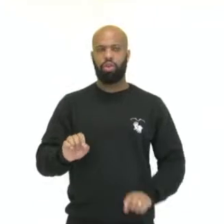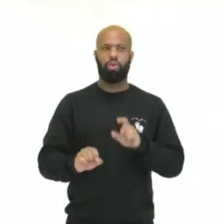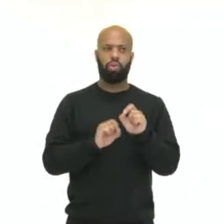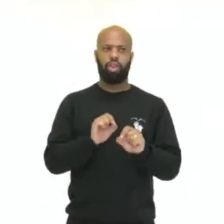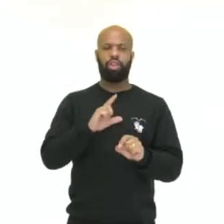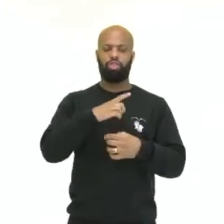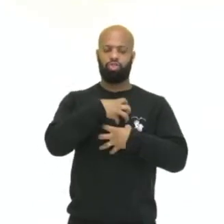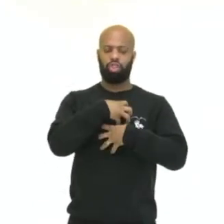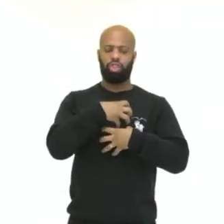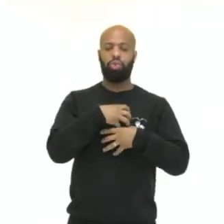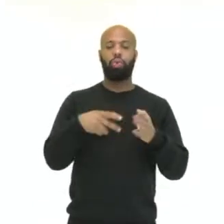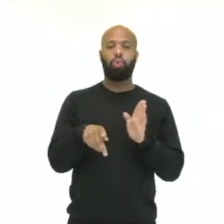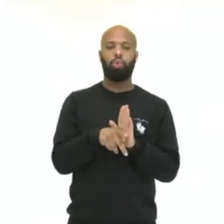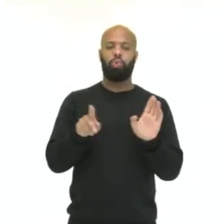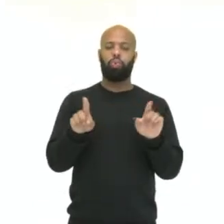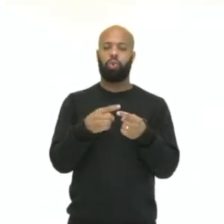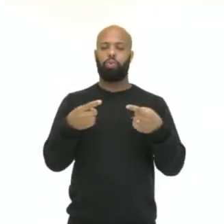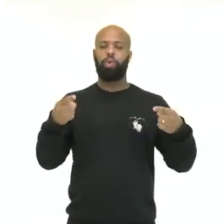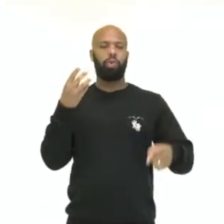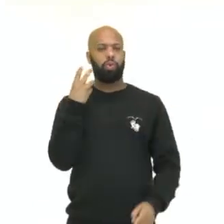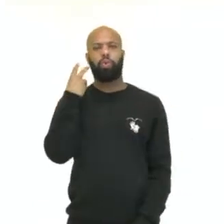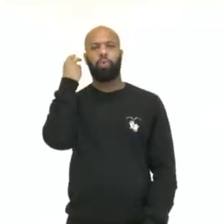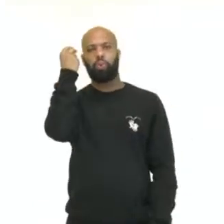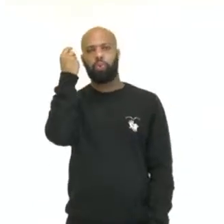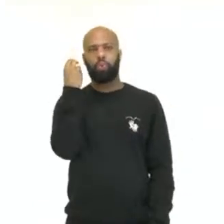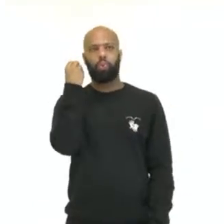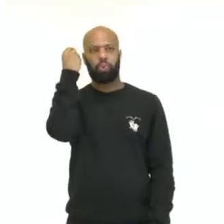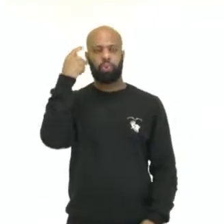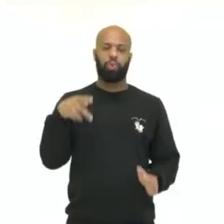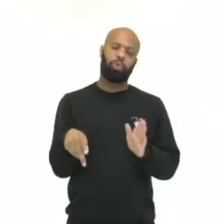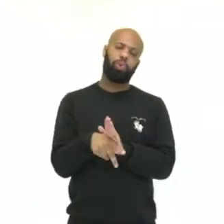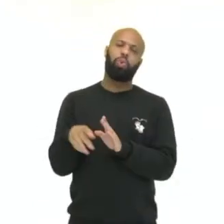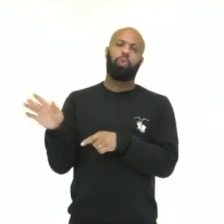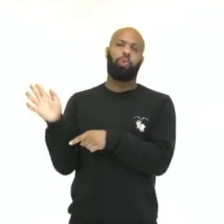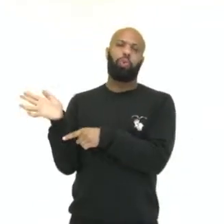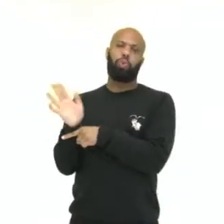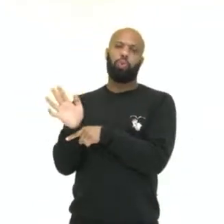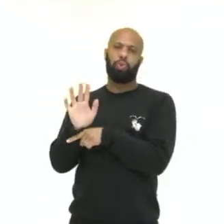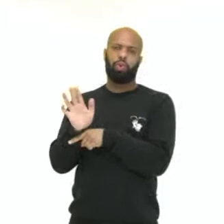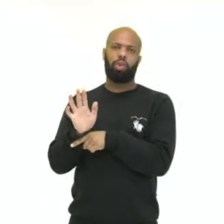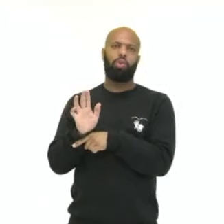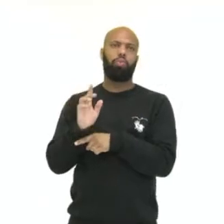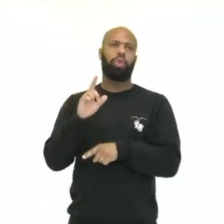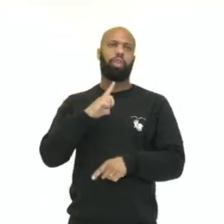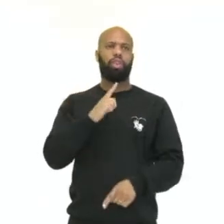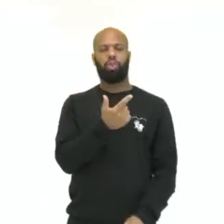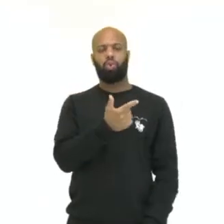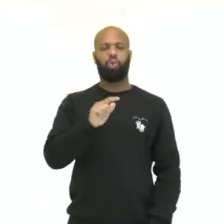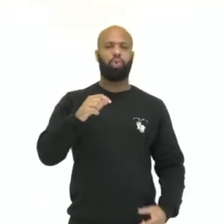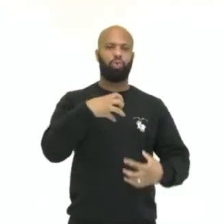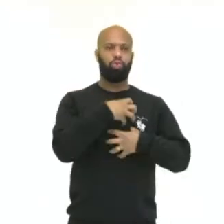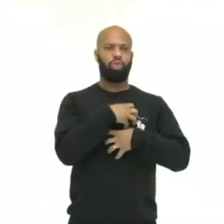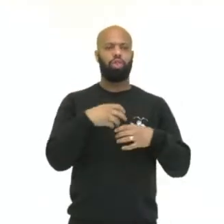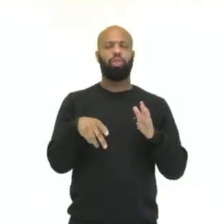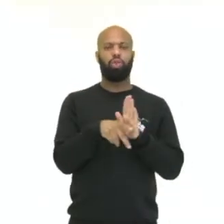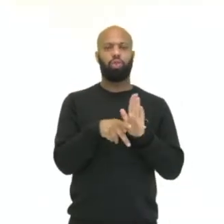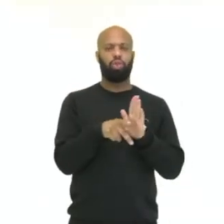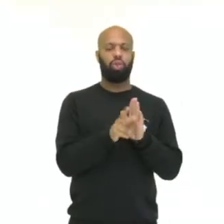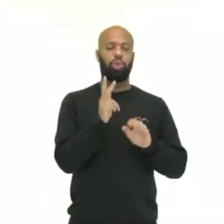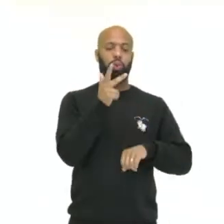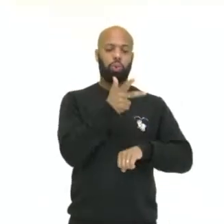efeitos sonoros complementares de um filme, vídeo ou de outros meios audiovisuais